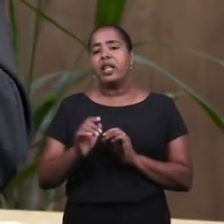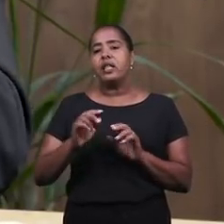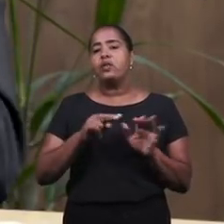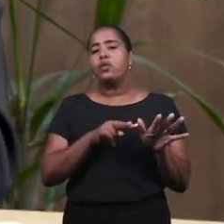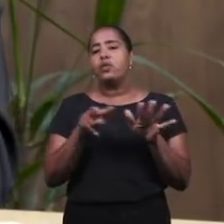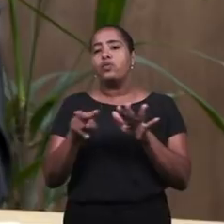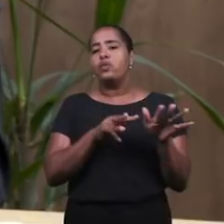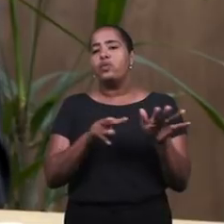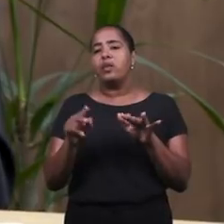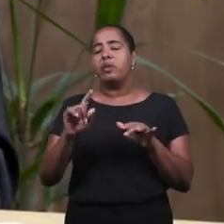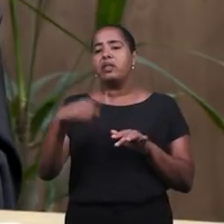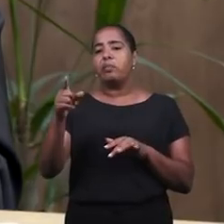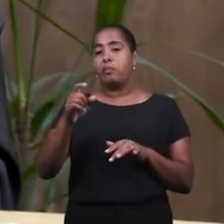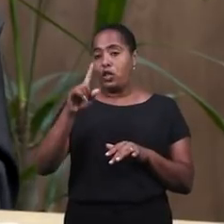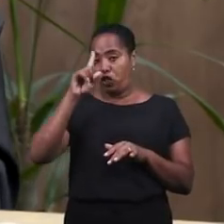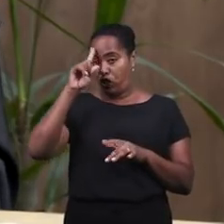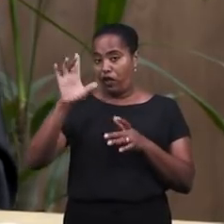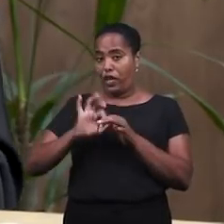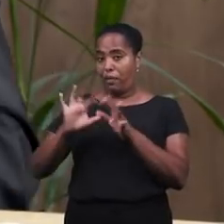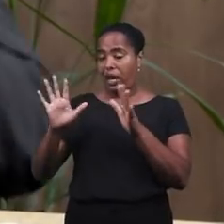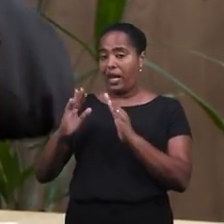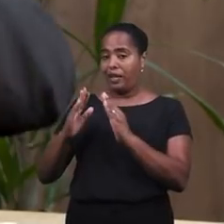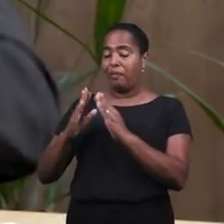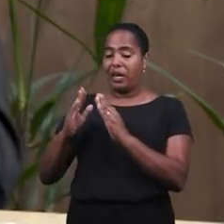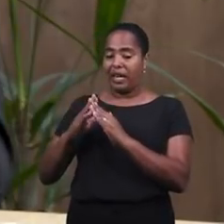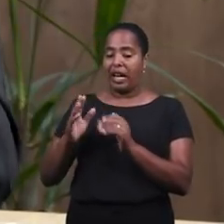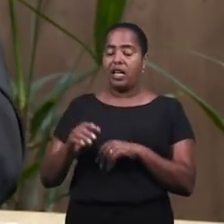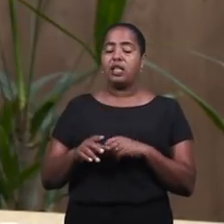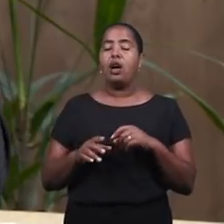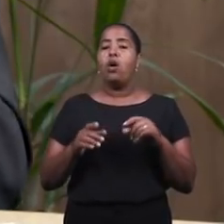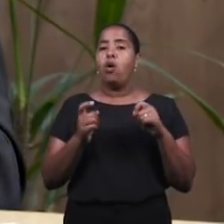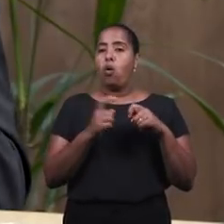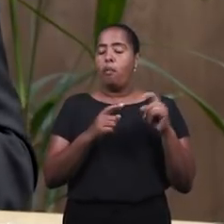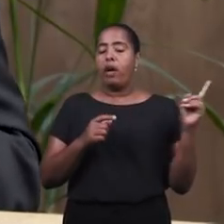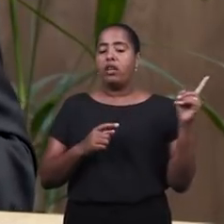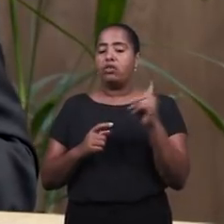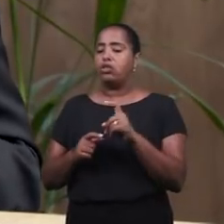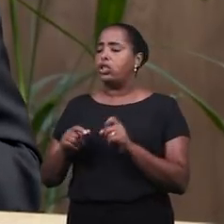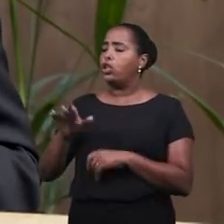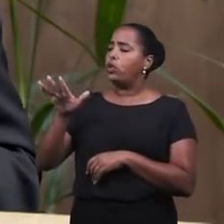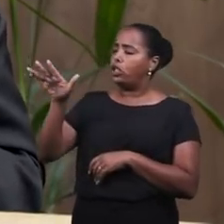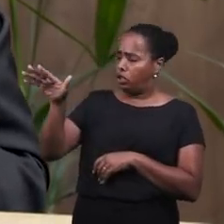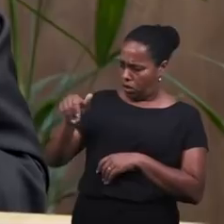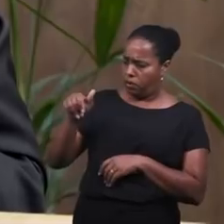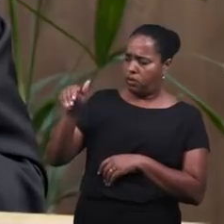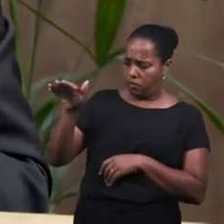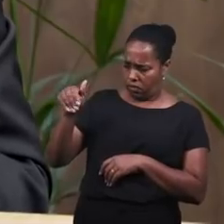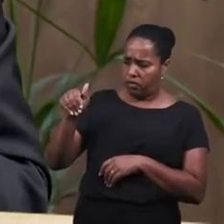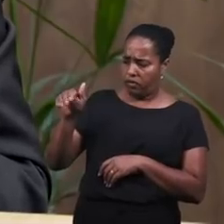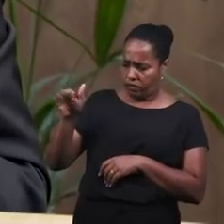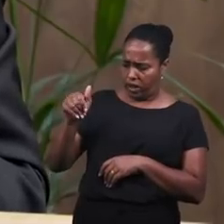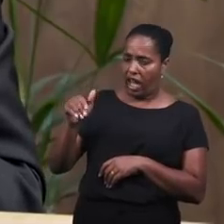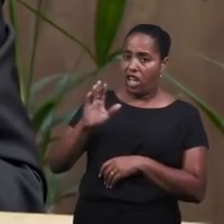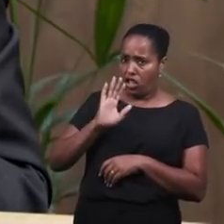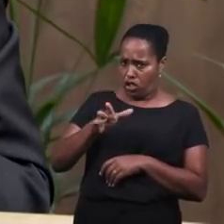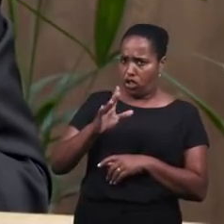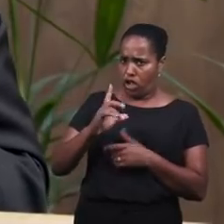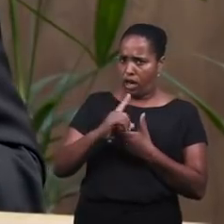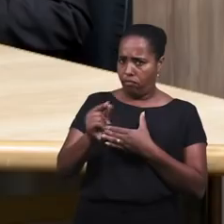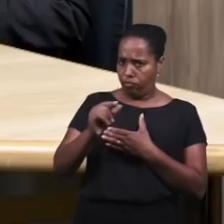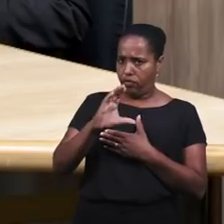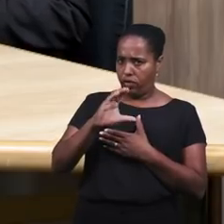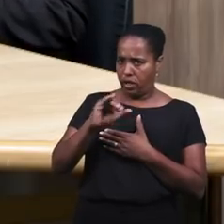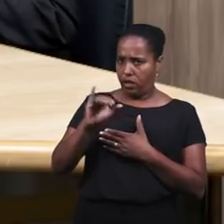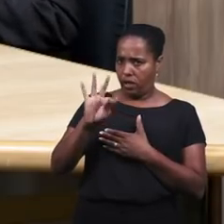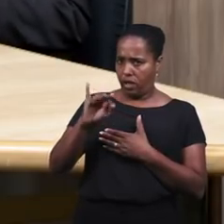Umas 2 ou 3 semanas depois, então no dia da alta, o médico chegou lá, para aquela alta toda, para conversar com ele, chamou ele fora do quarto, ele já tinha saído do CTI,